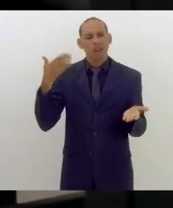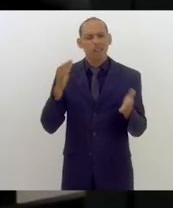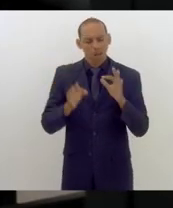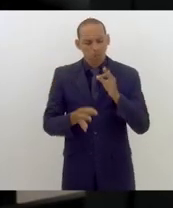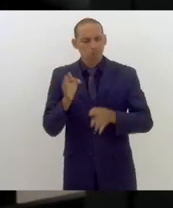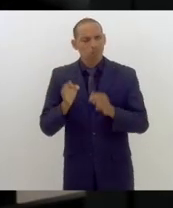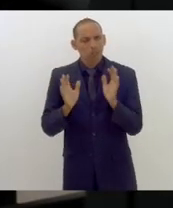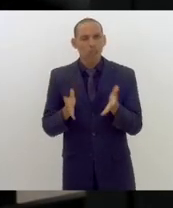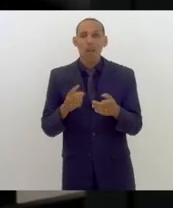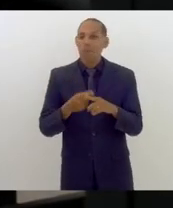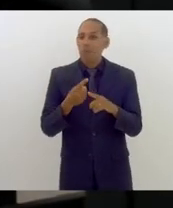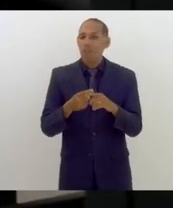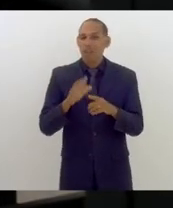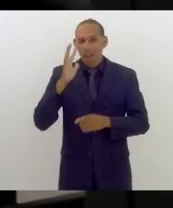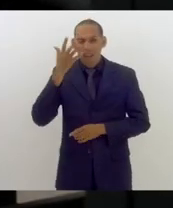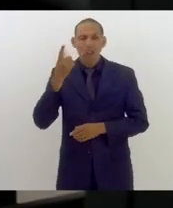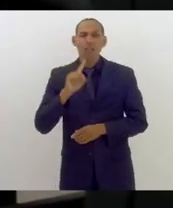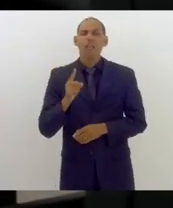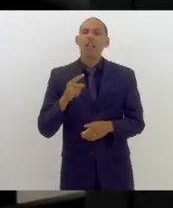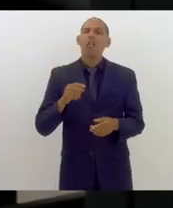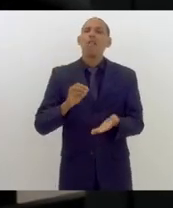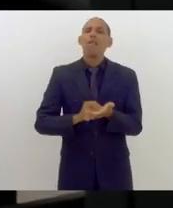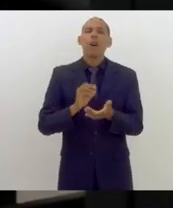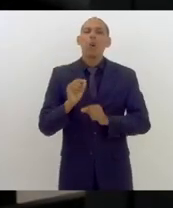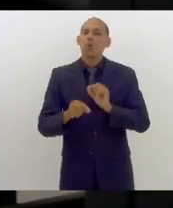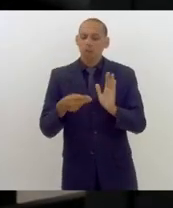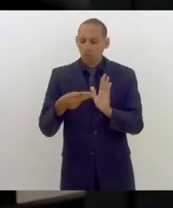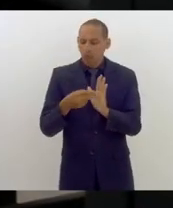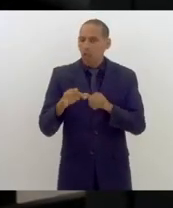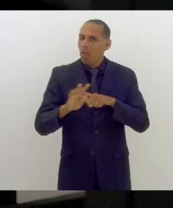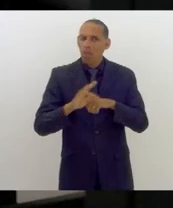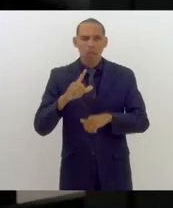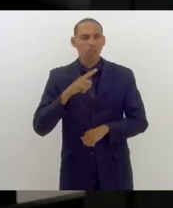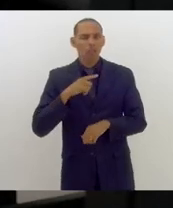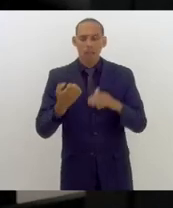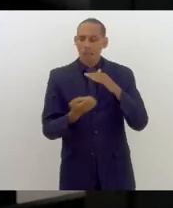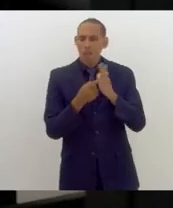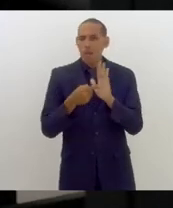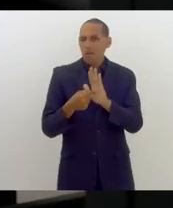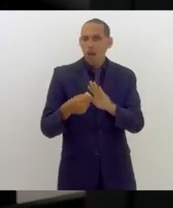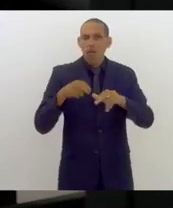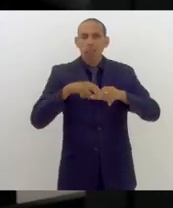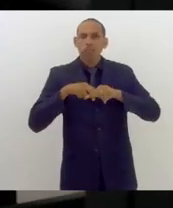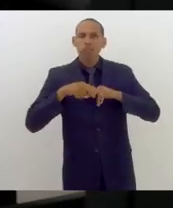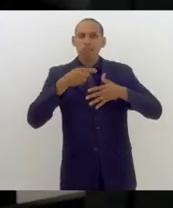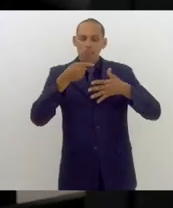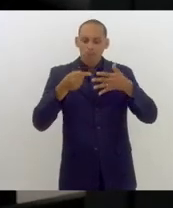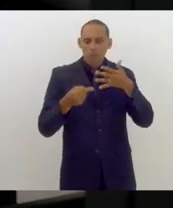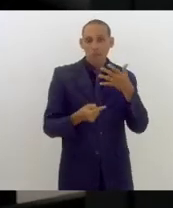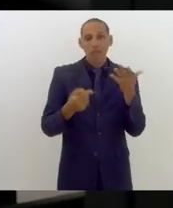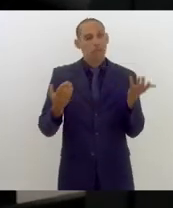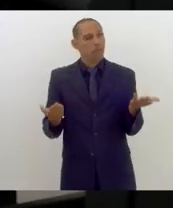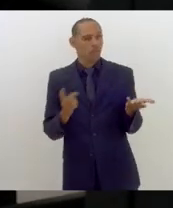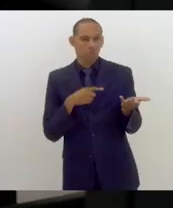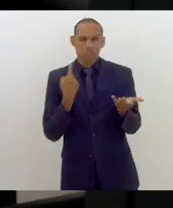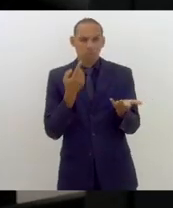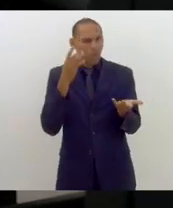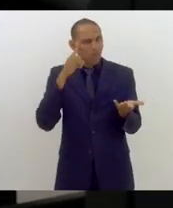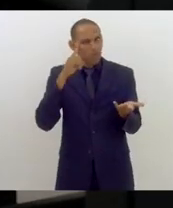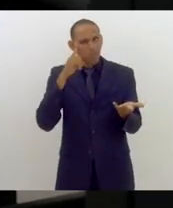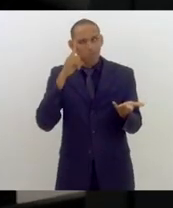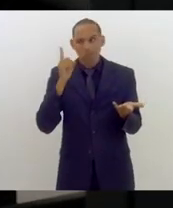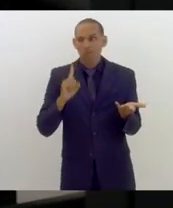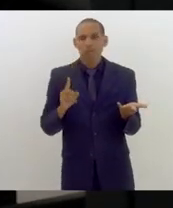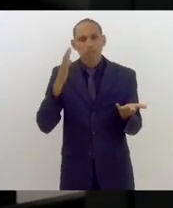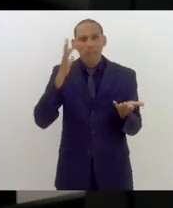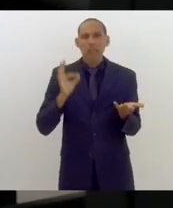isso já não se resolve já tem a nota técnica a empresa já apresentou suas razões não há motivos no nosso entender para que